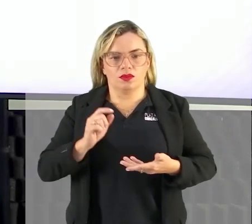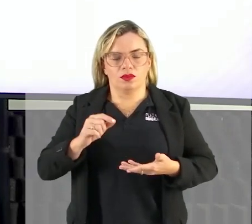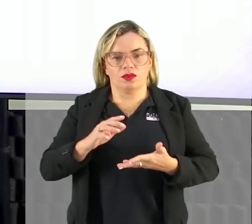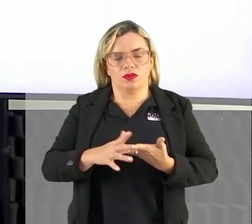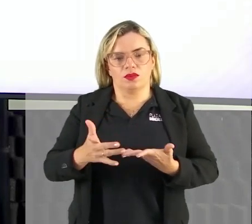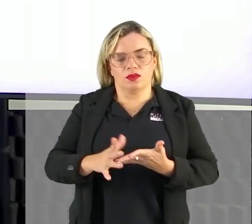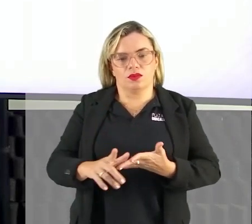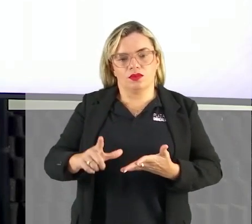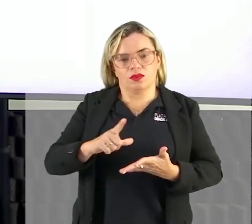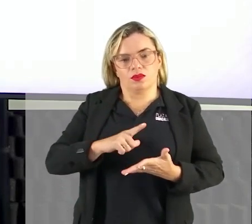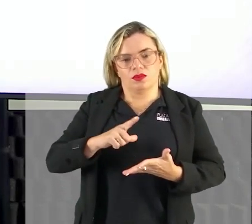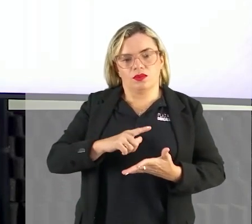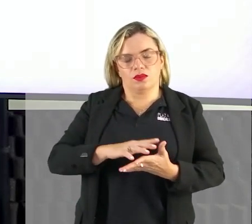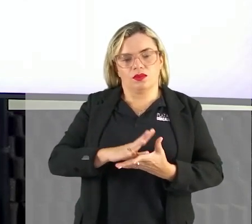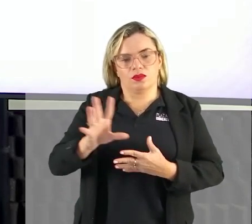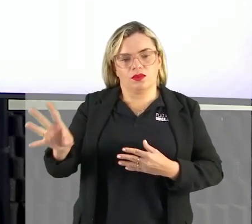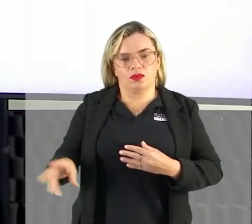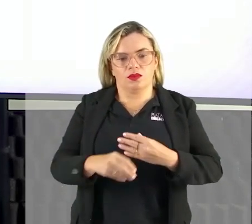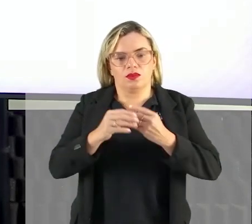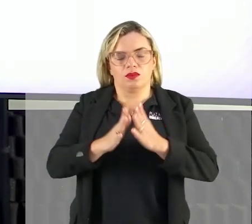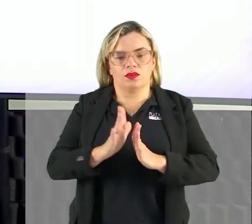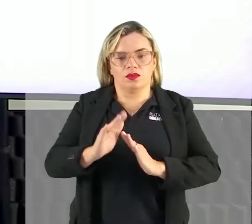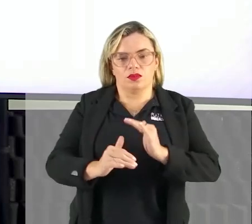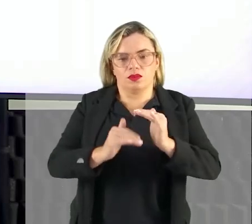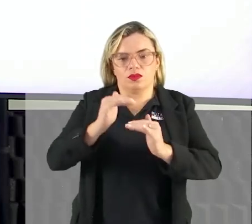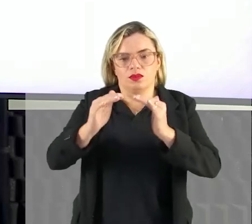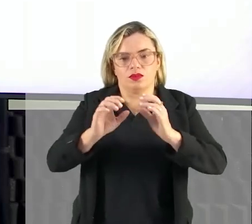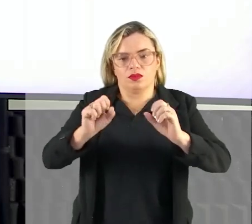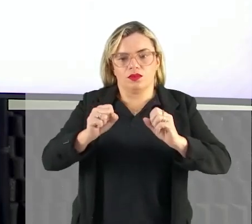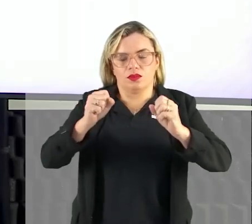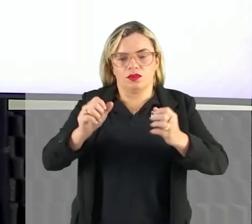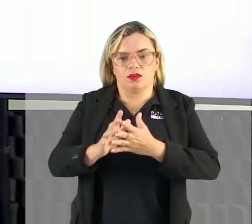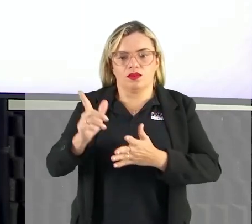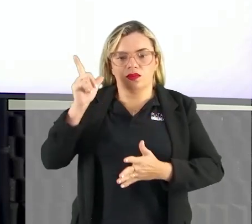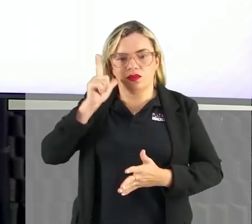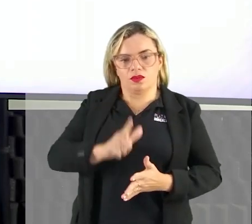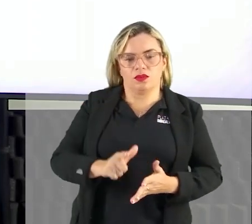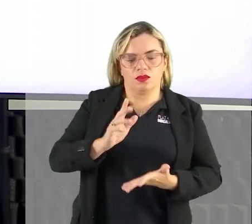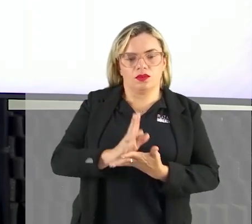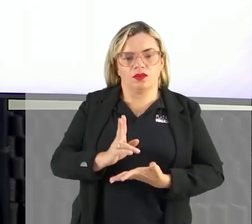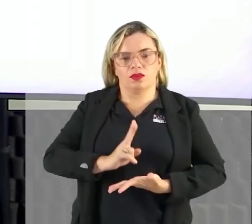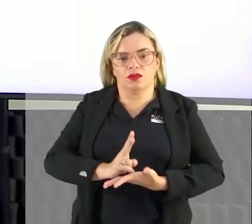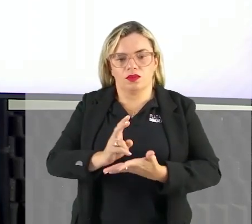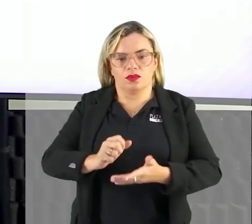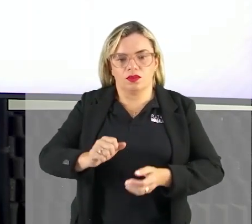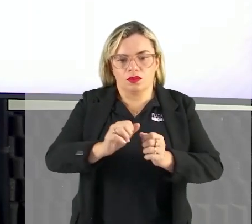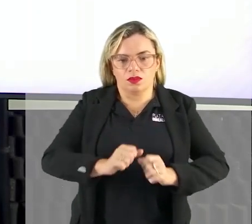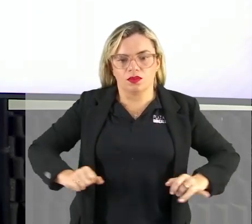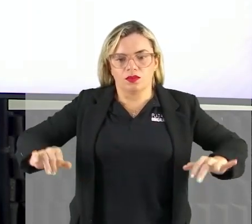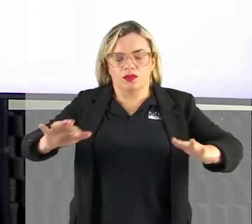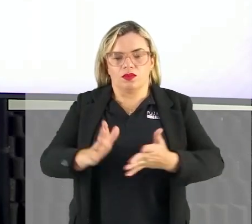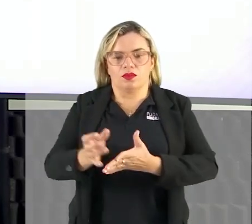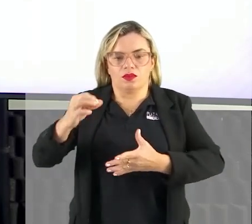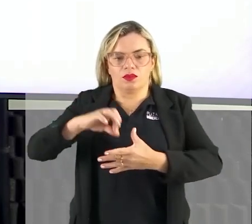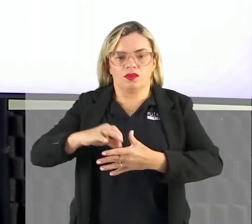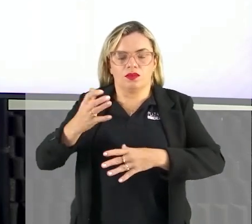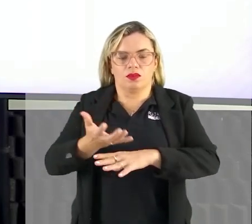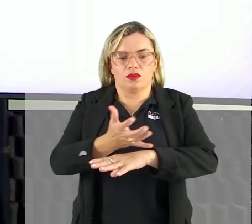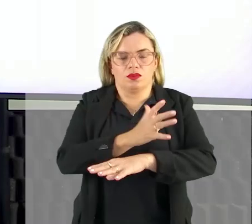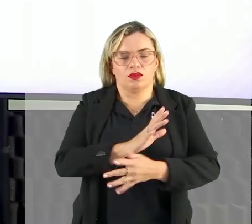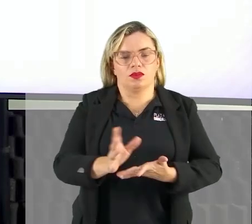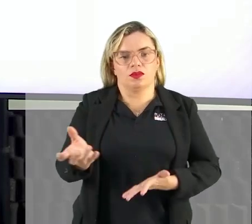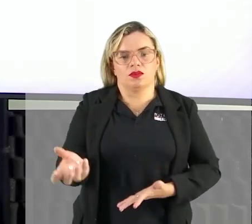A aquisição evolutiva que permitiu a conquista definitiva do ambiente terrestre pelas plantas